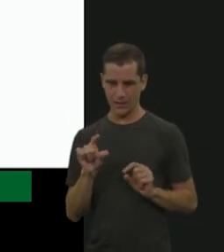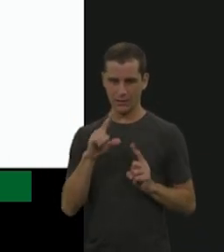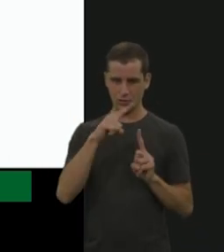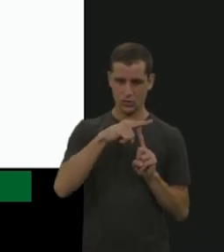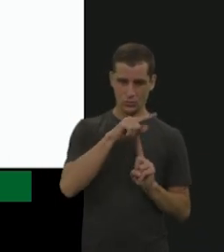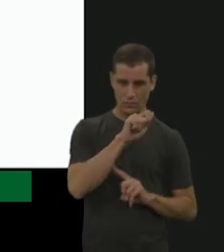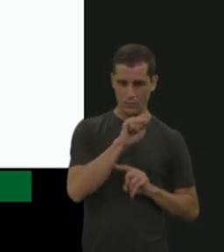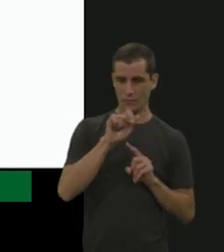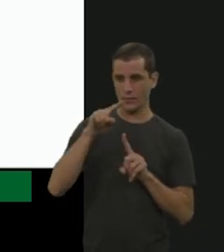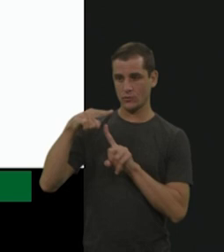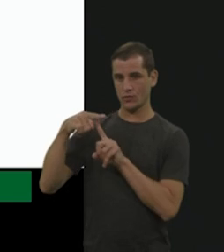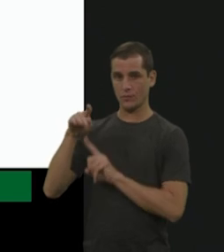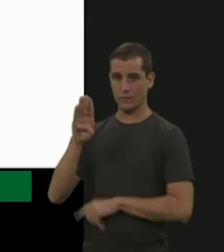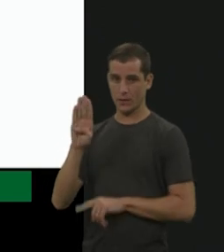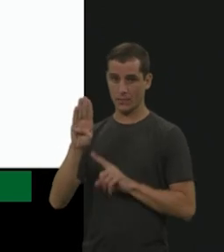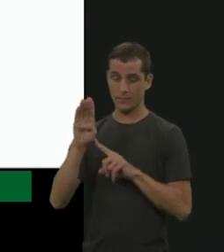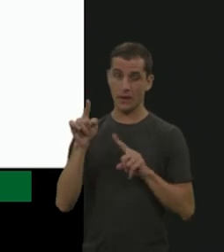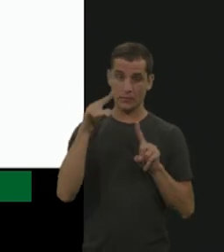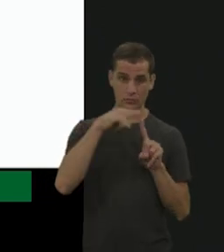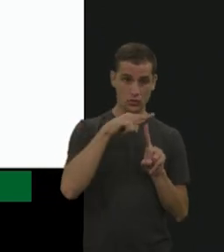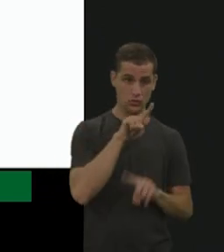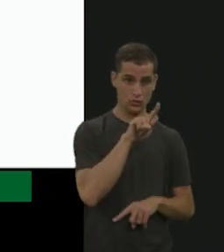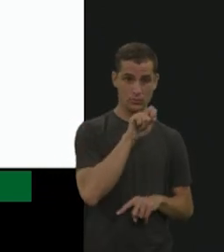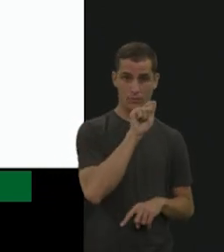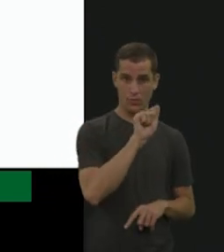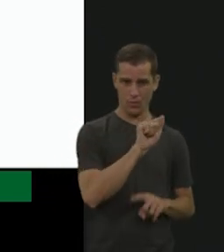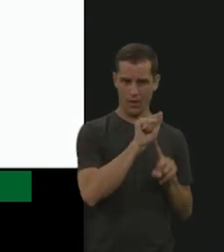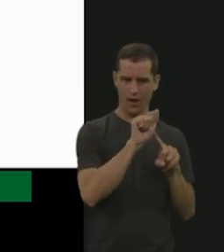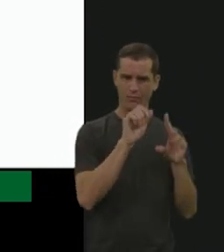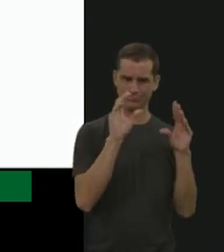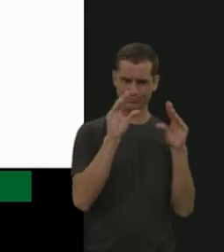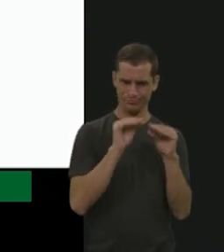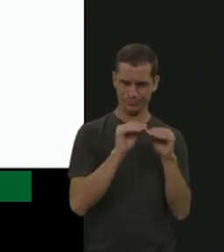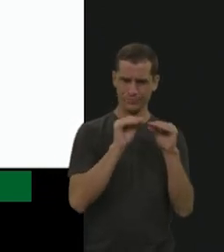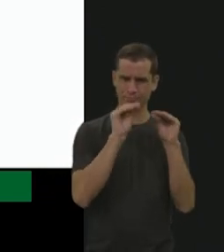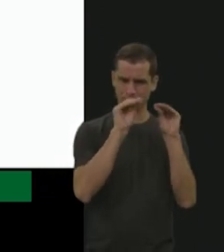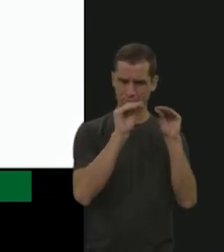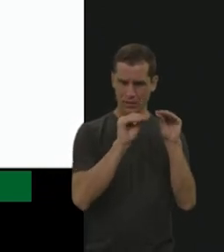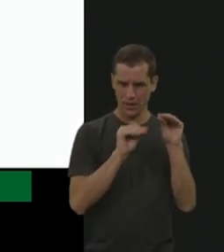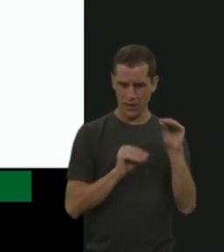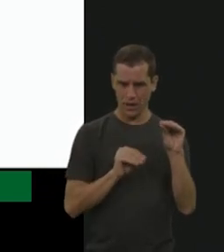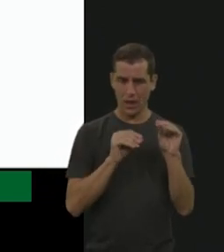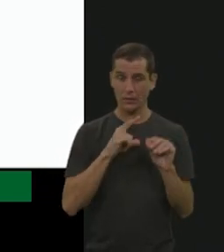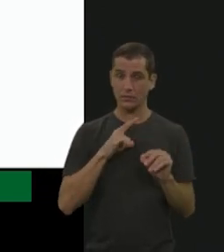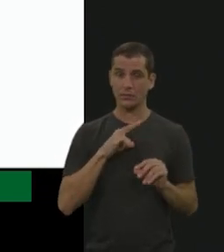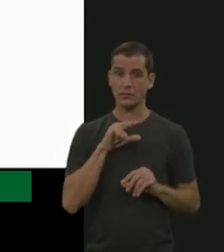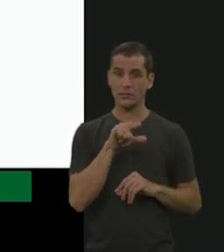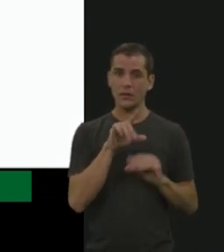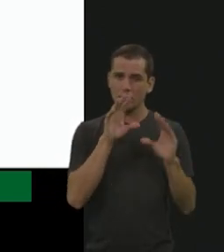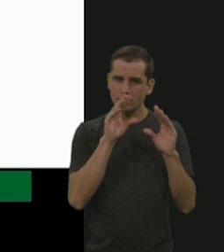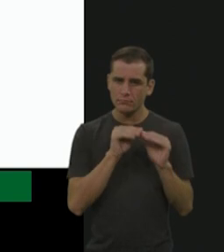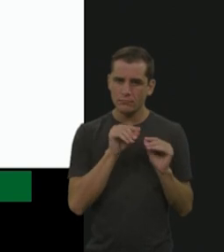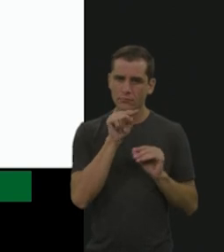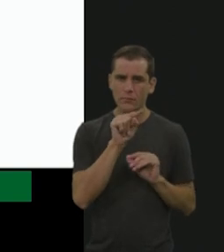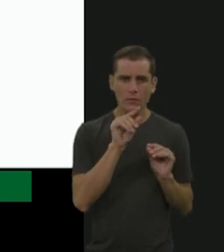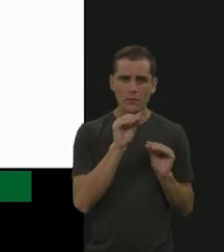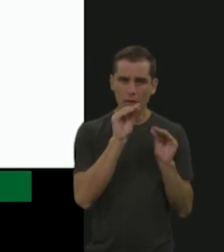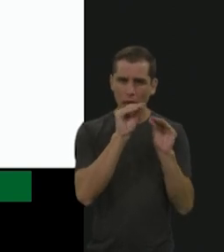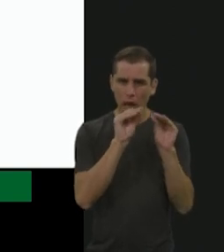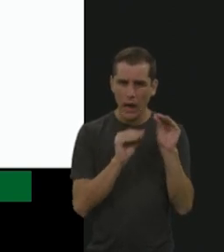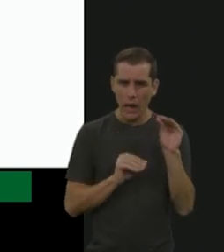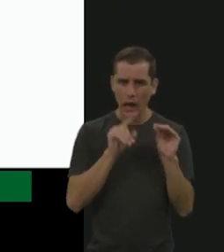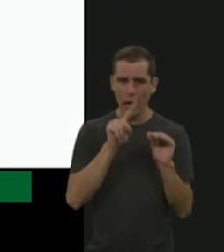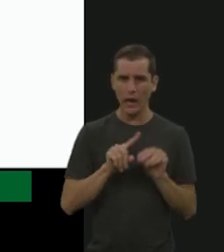Então, na tipo A, eu coloquei só de uma forma bem resumida, né? A gente tem bastante coisa clinicamente, mas basicamente um